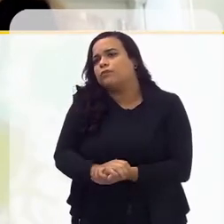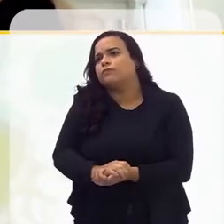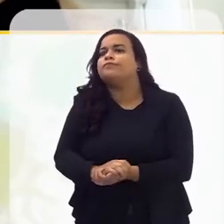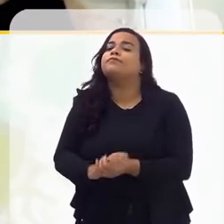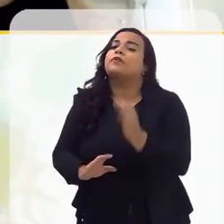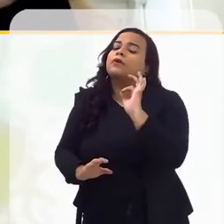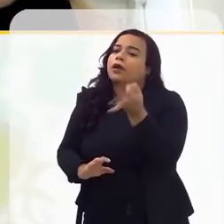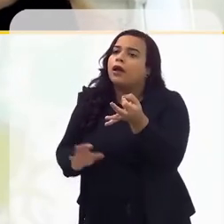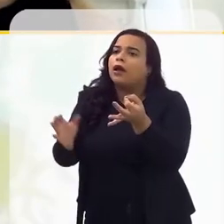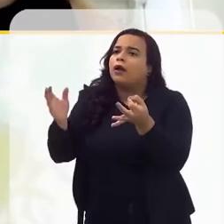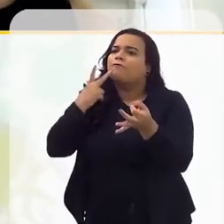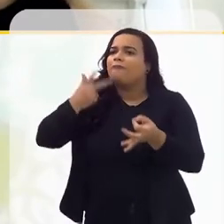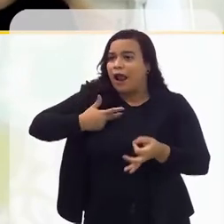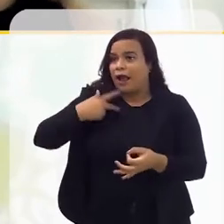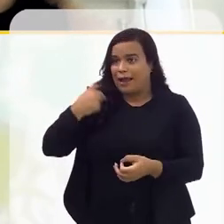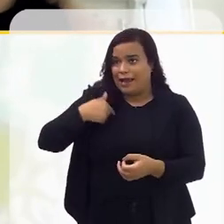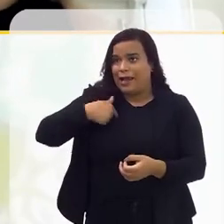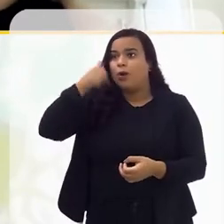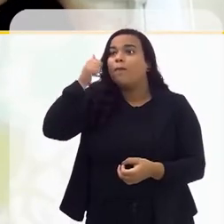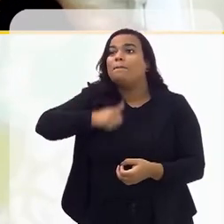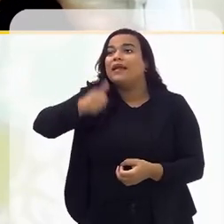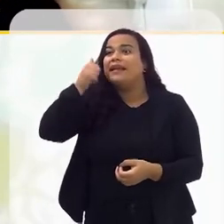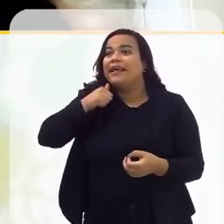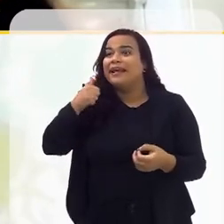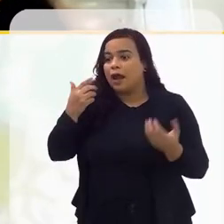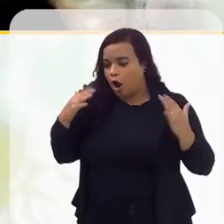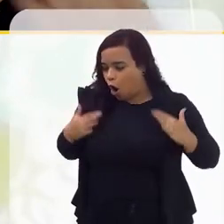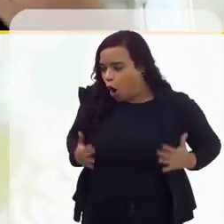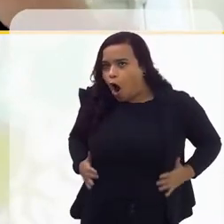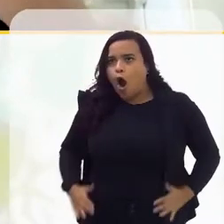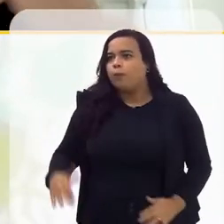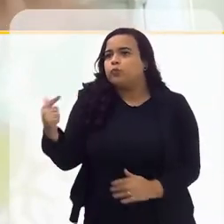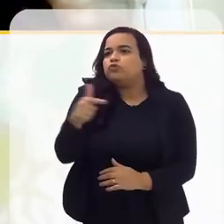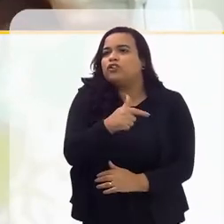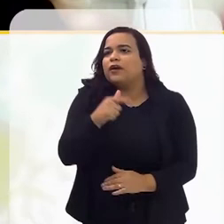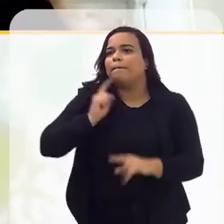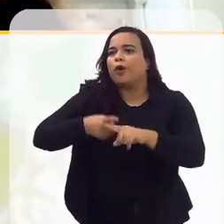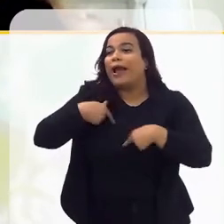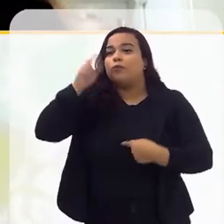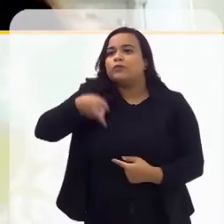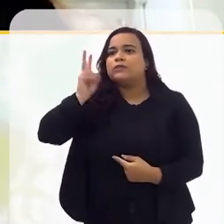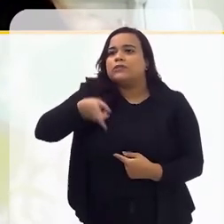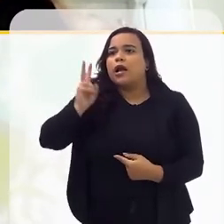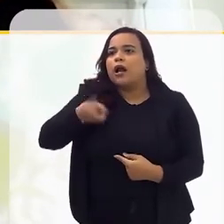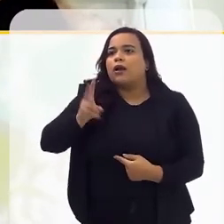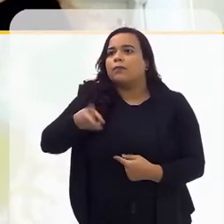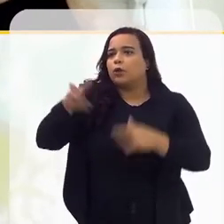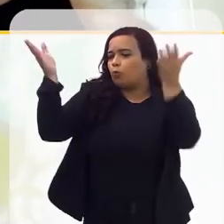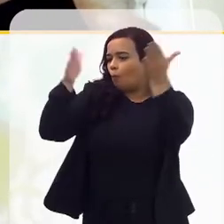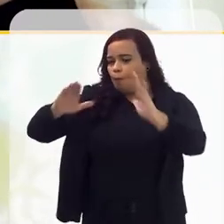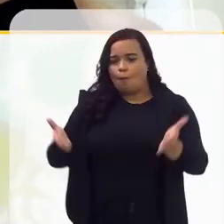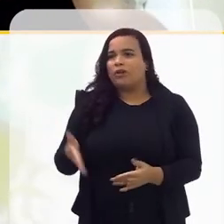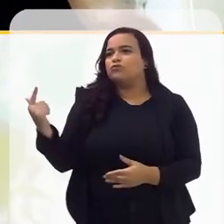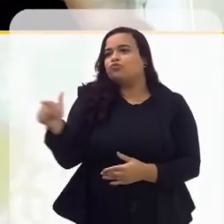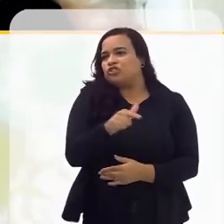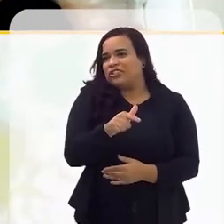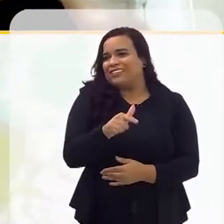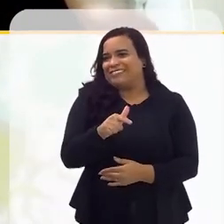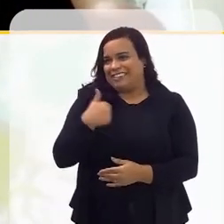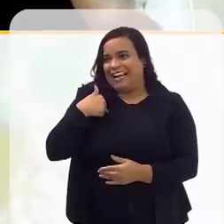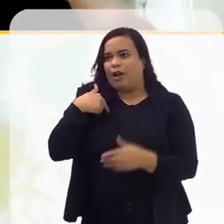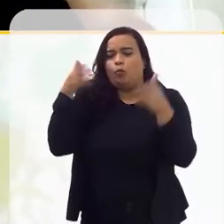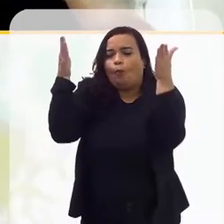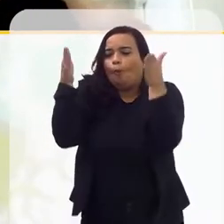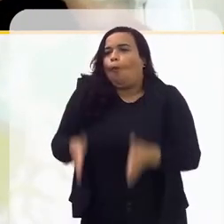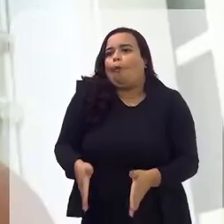Eu era chamada de menina que não tinha corpo, né? Porque sempre a menina sem corpo no país das mulheres, que tem